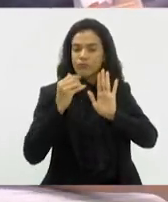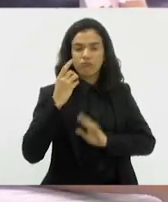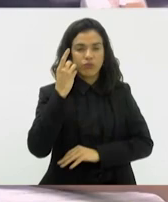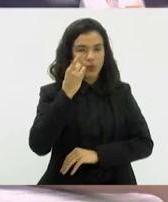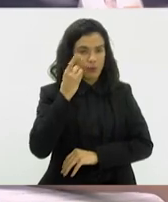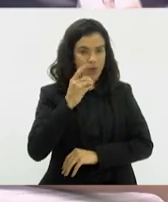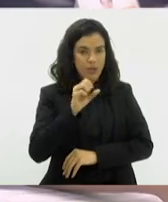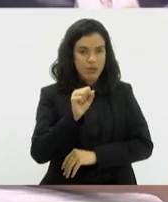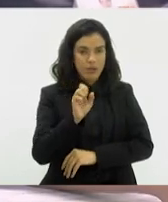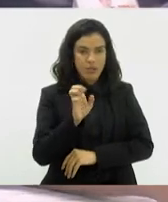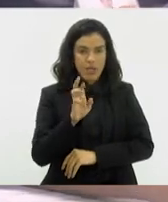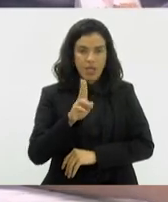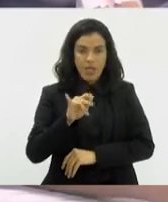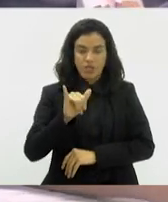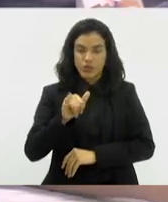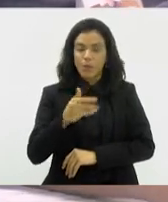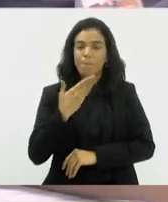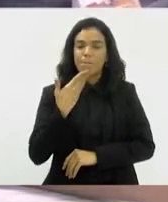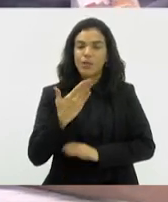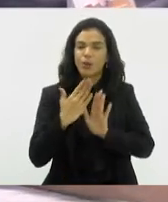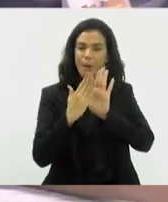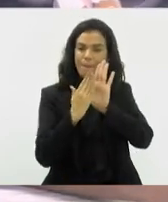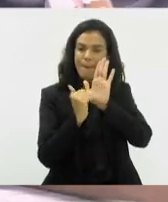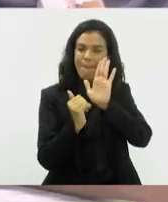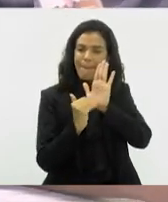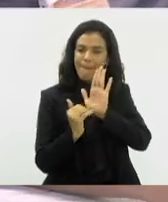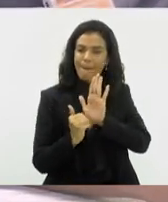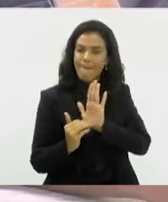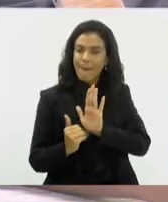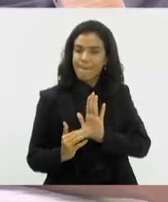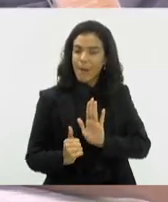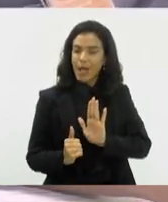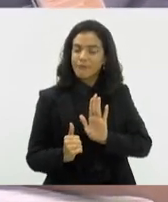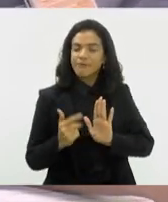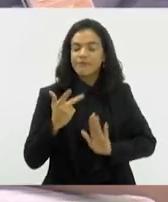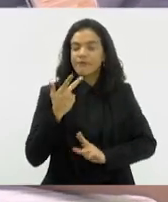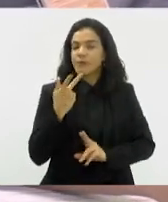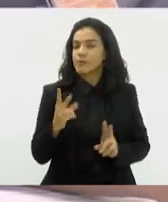né, pediu a supressão, fala de